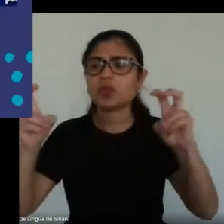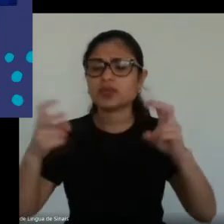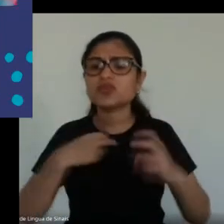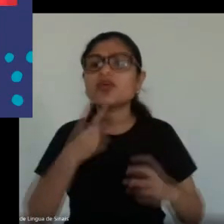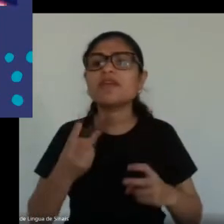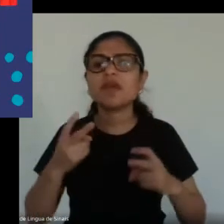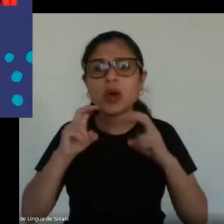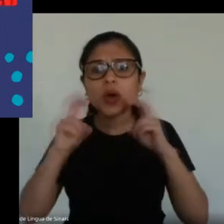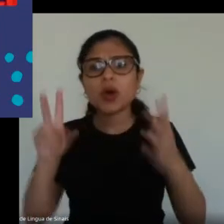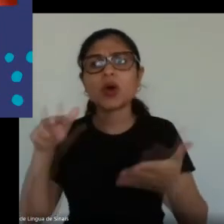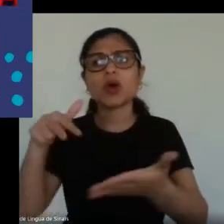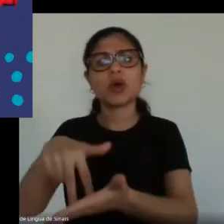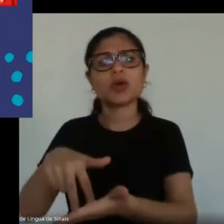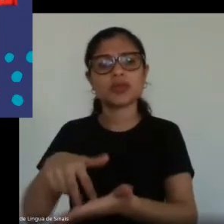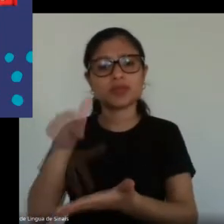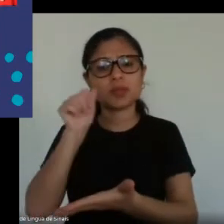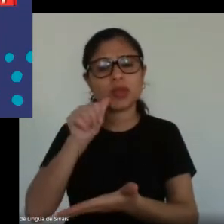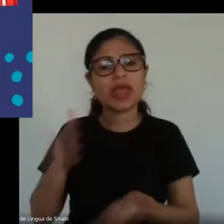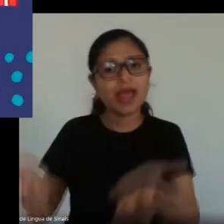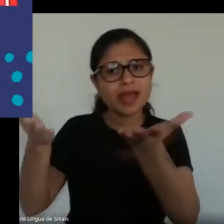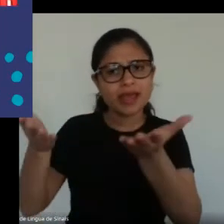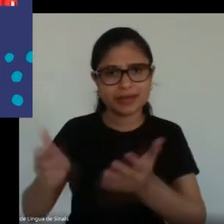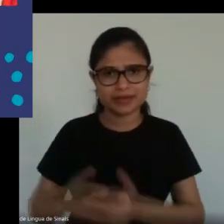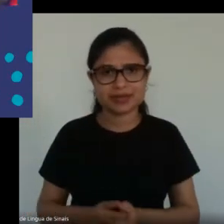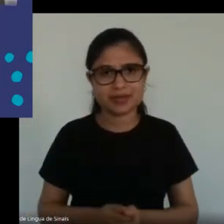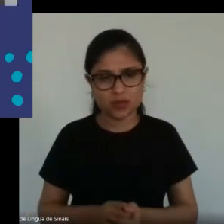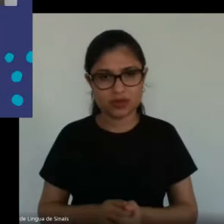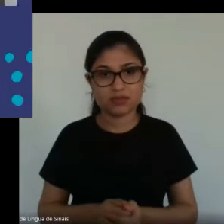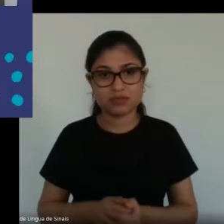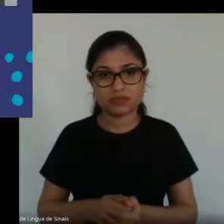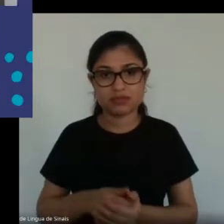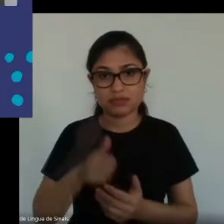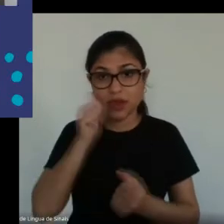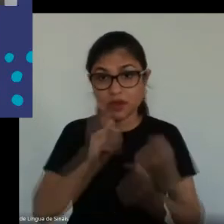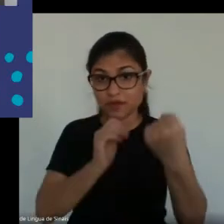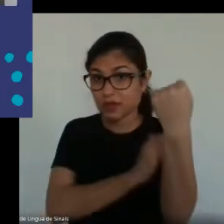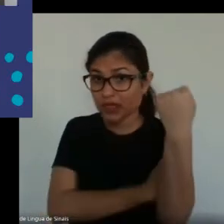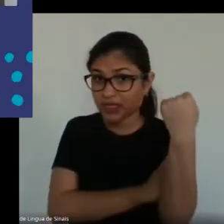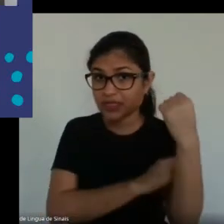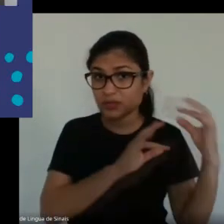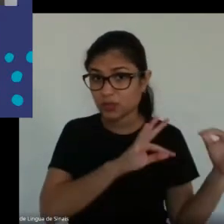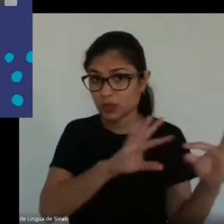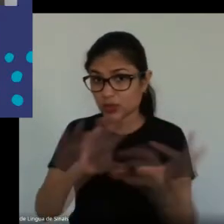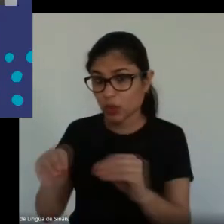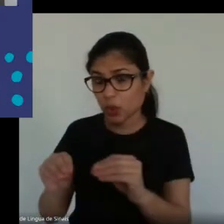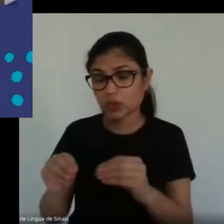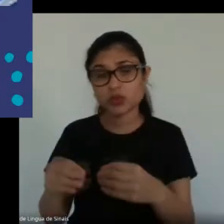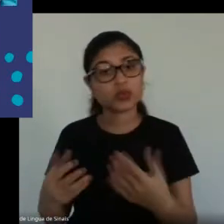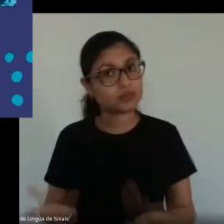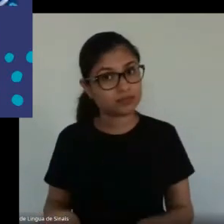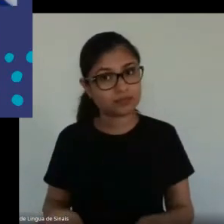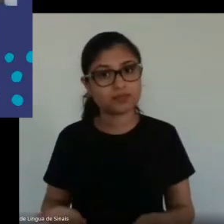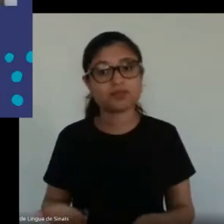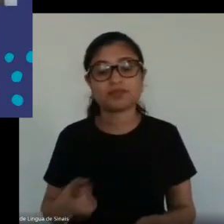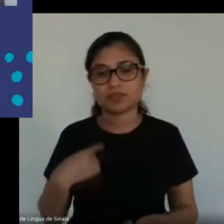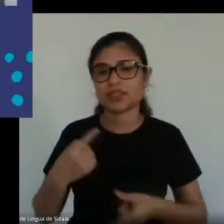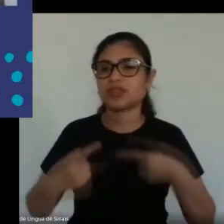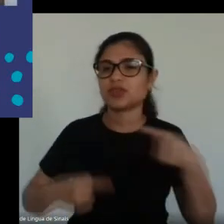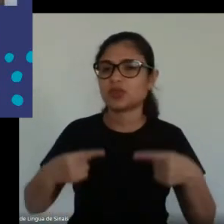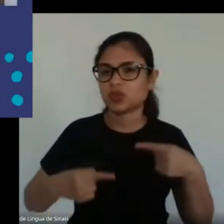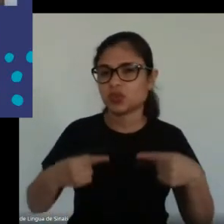mulher, sabe? Vai lá, que o feminismo é para todos. Não vamos discutir a questão da mulher decentemente.